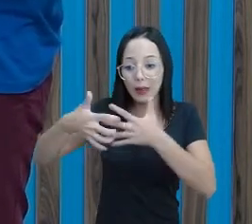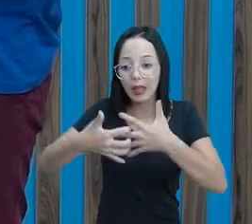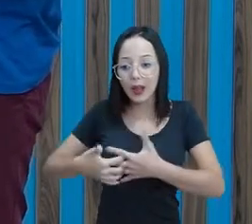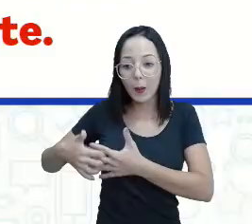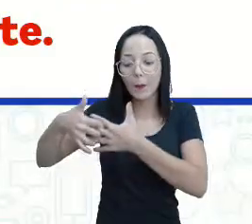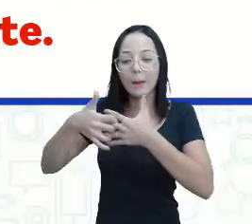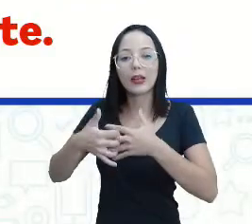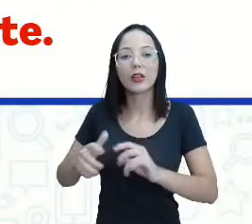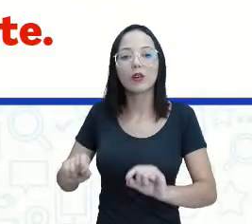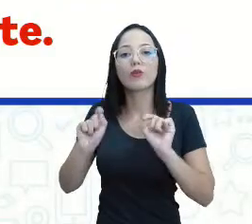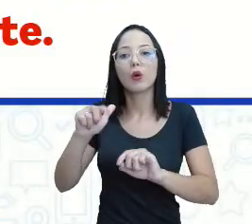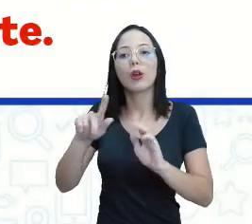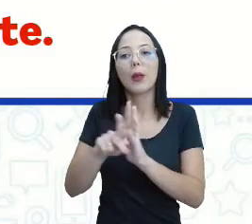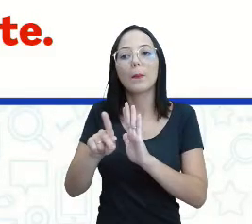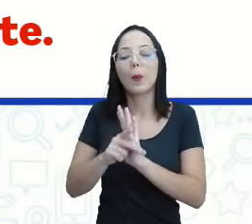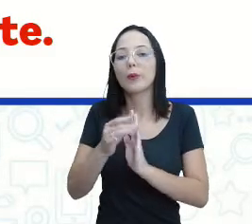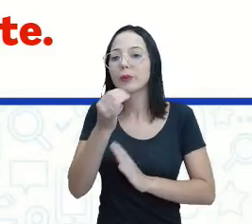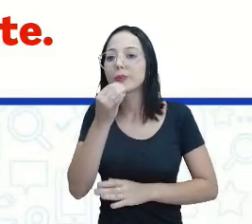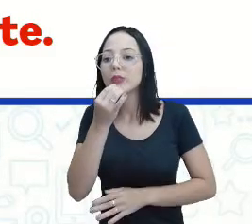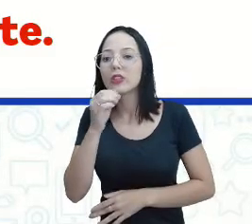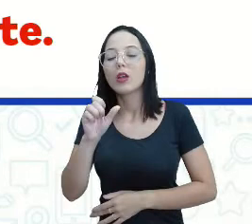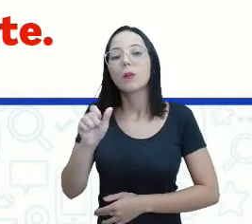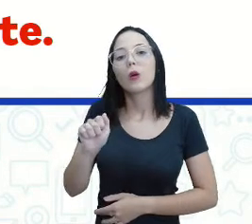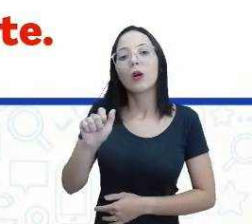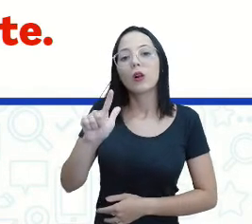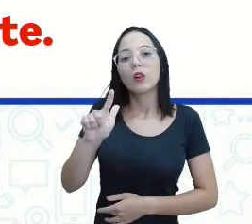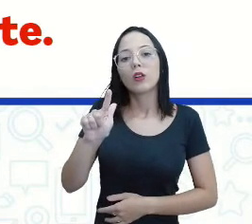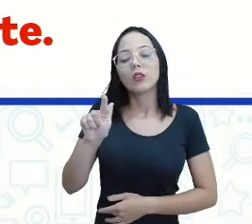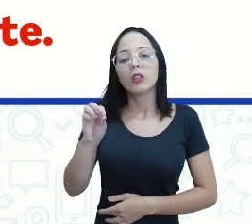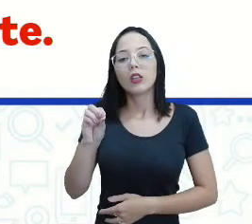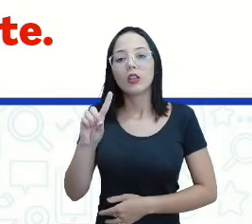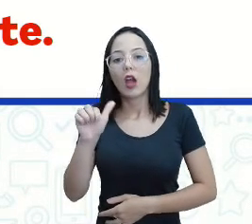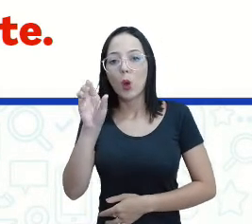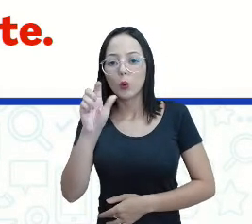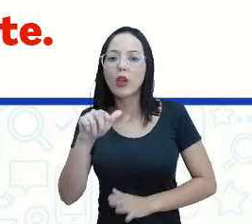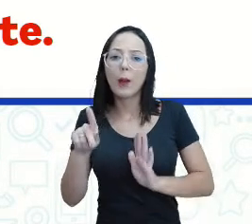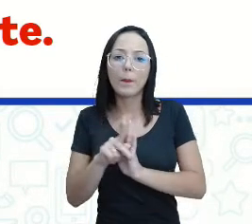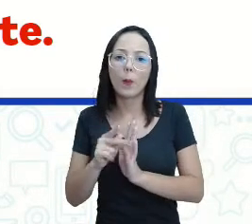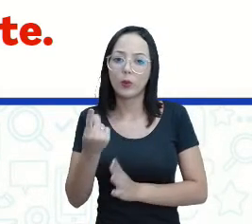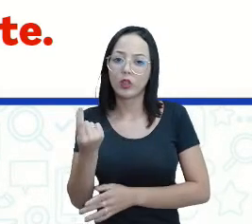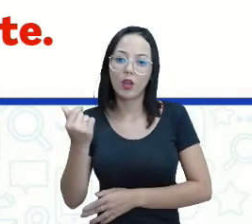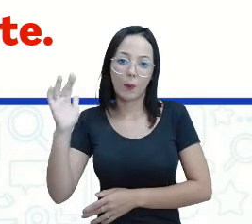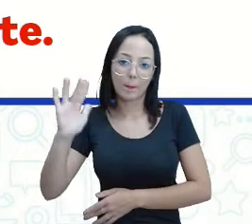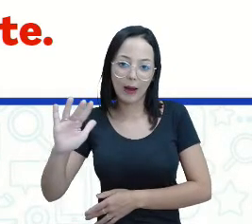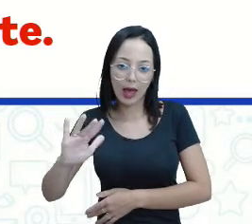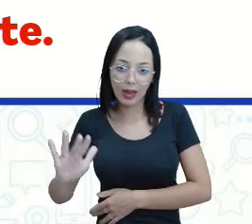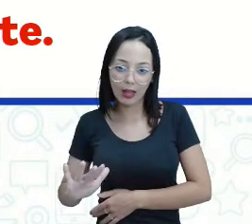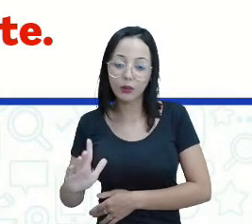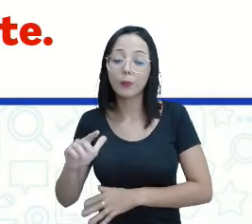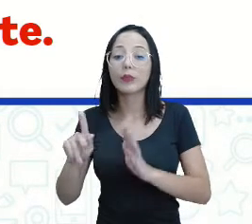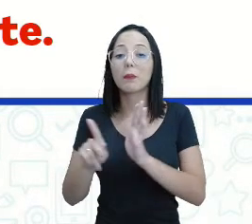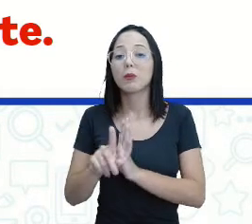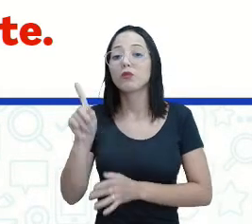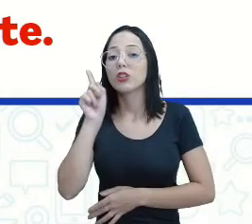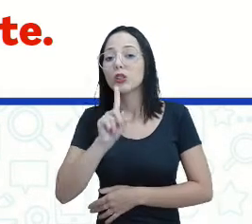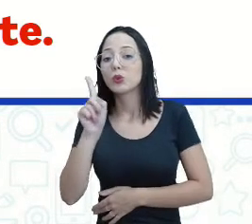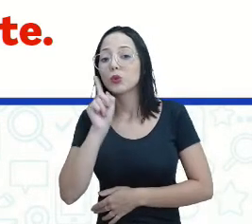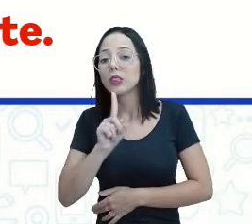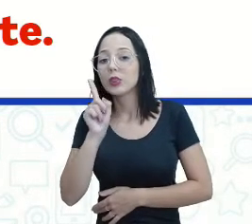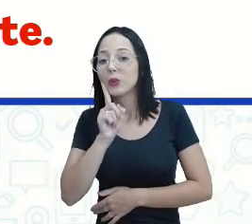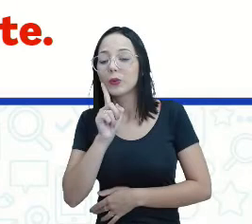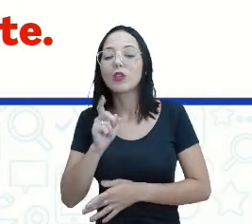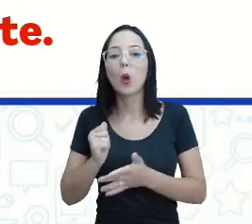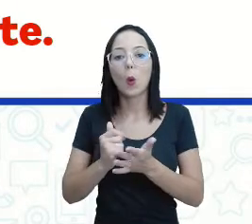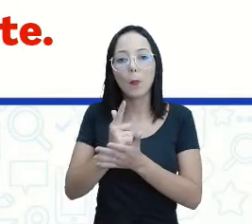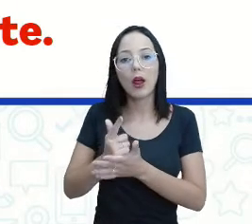foram de fiação de tecelagem de algodão. O algodão era relativamente barato, vinha dos Estados Unidos e do Oriente. Ou seja, o algodão era